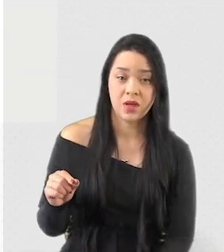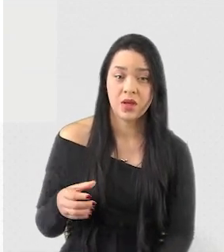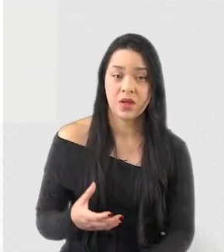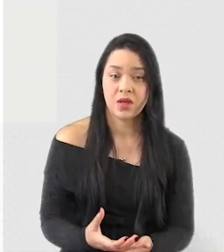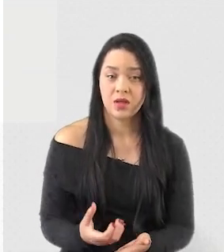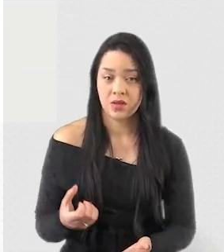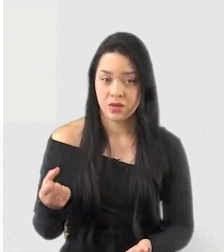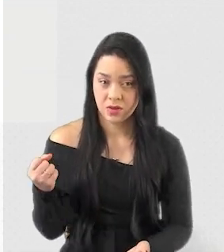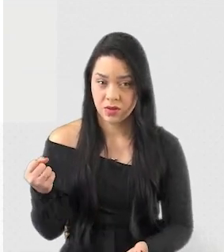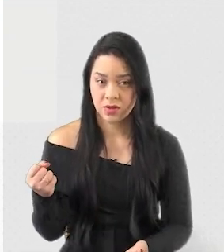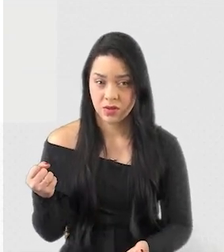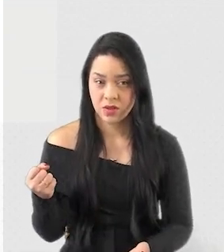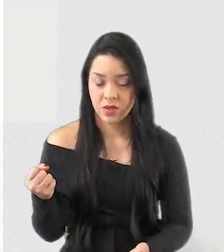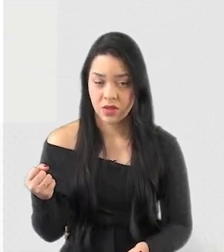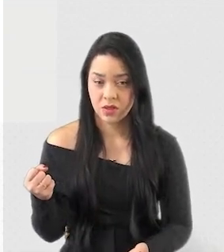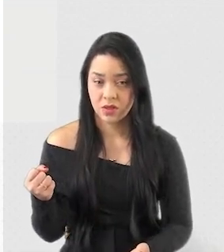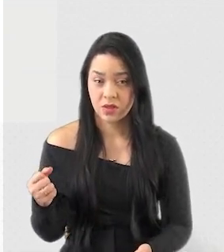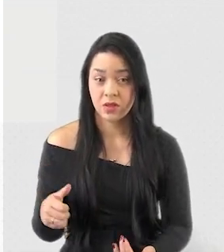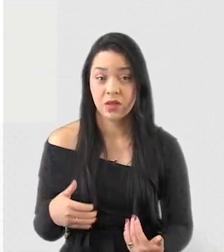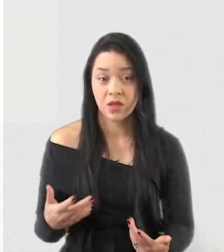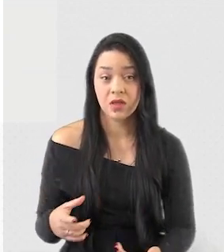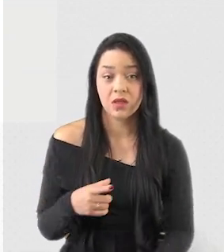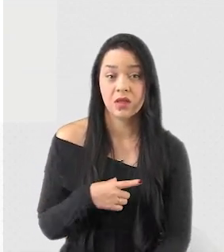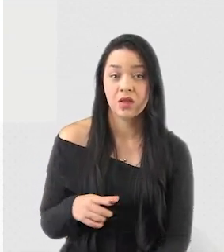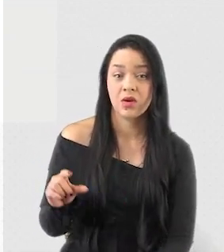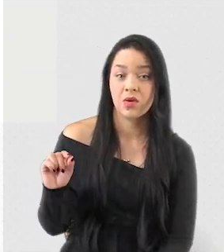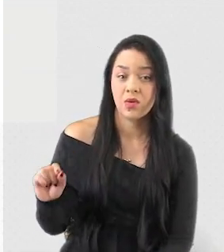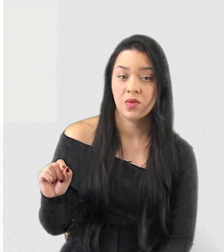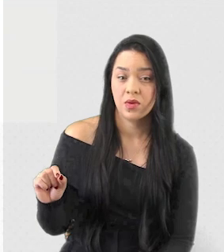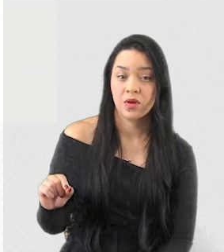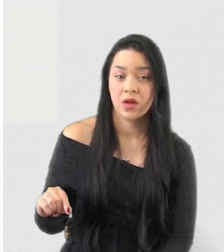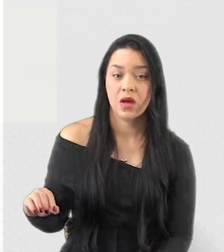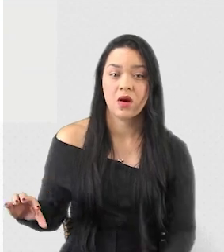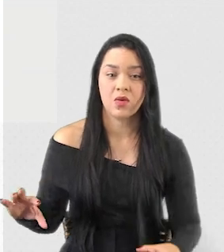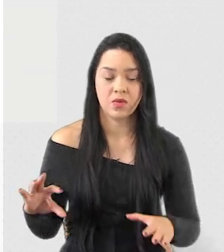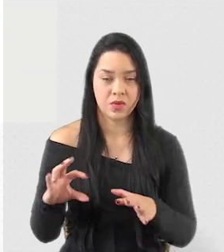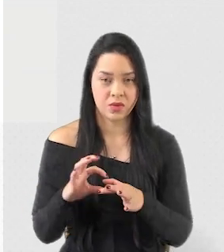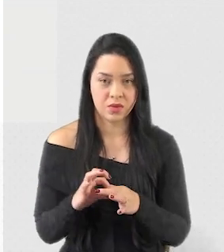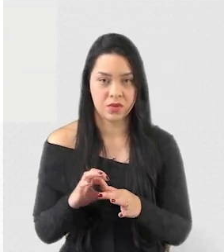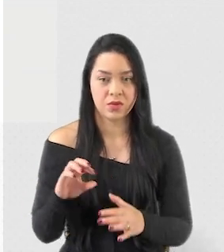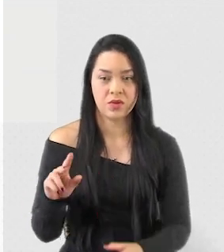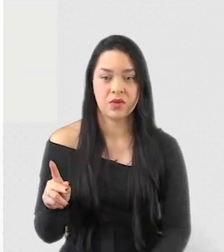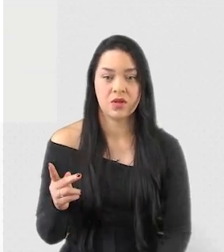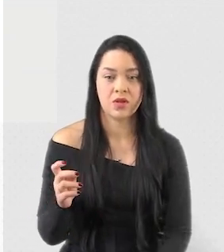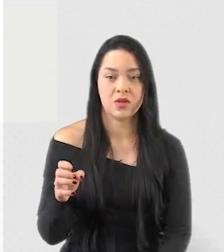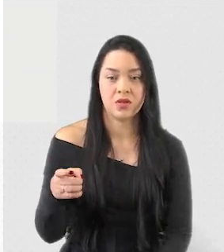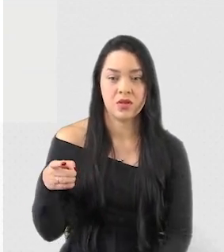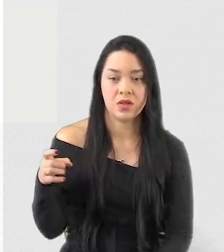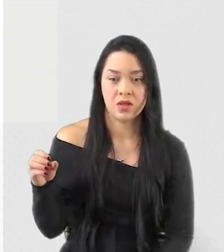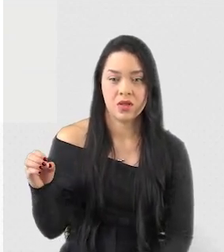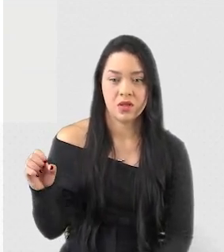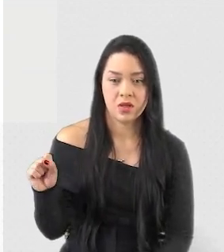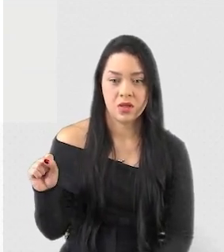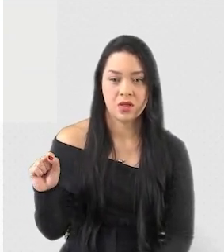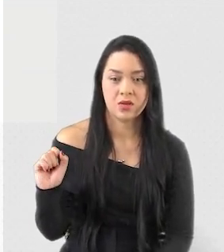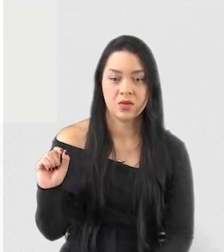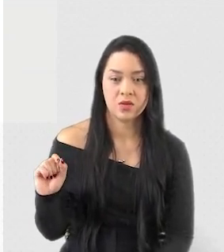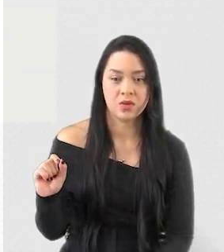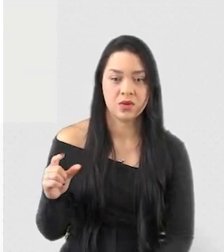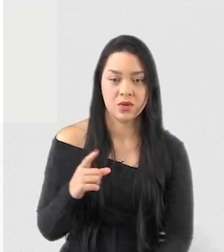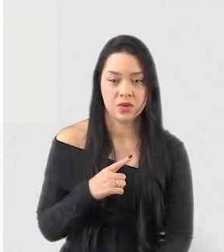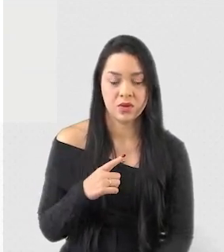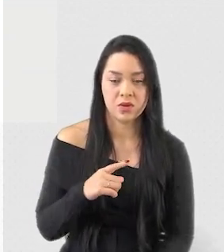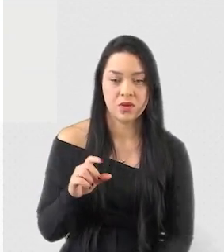retirada desses introns e aí a gente tem a união desses exons, tá, pessoal? Formando, então, o